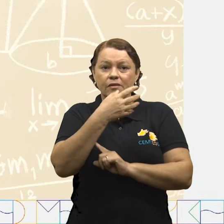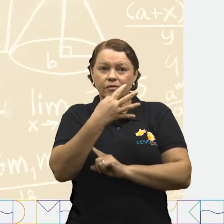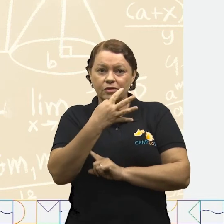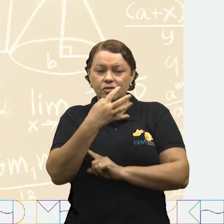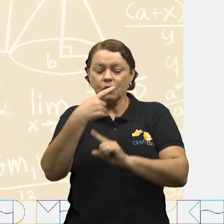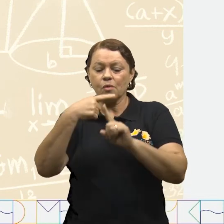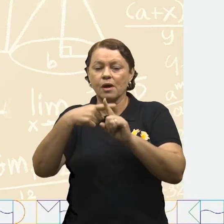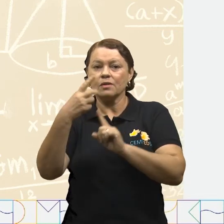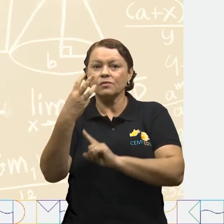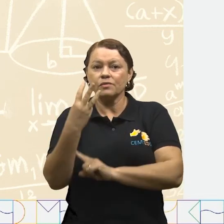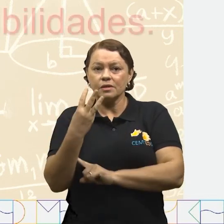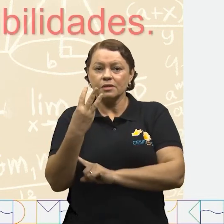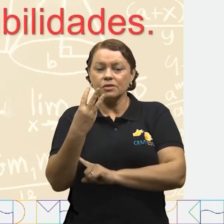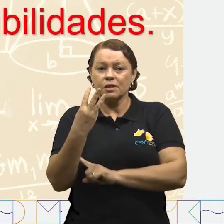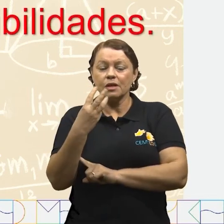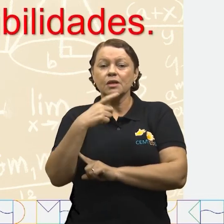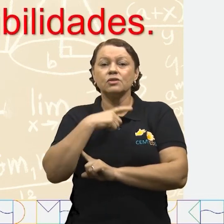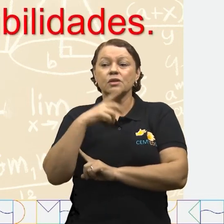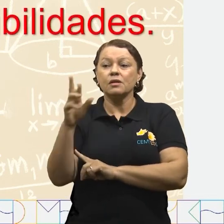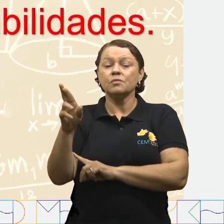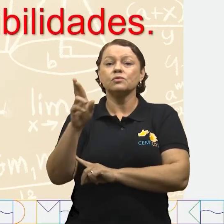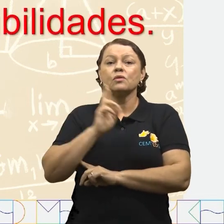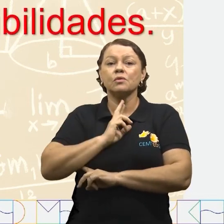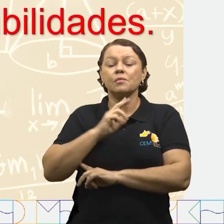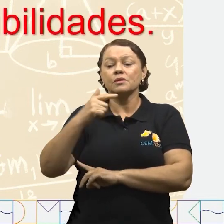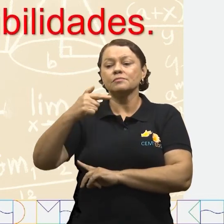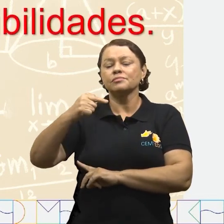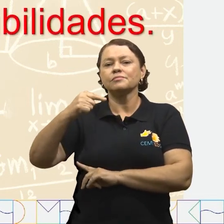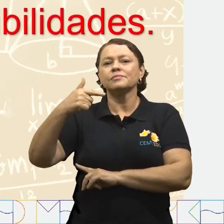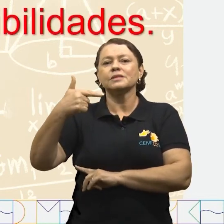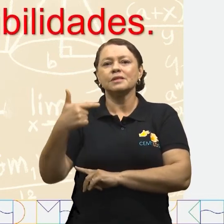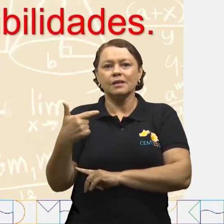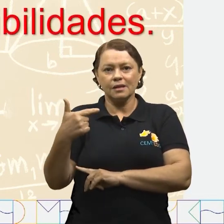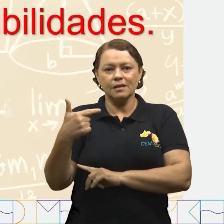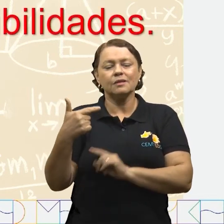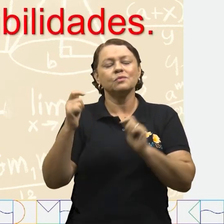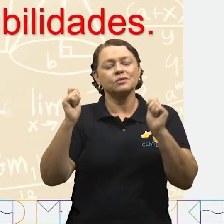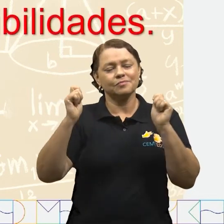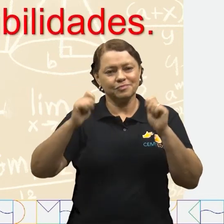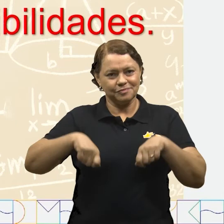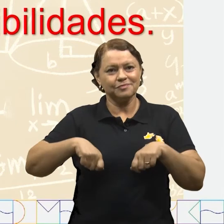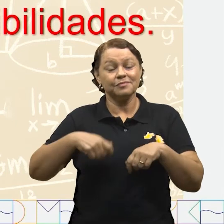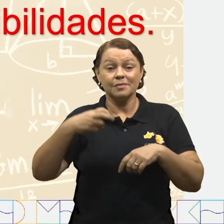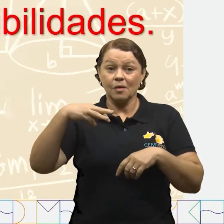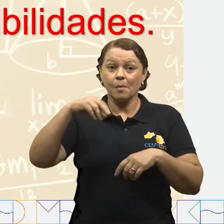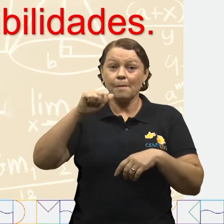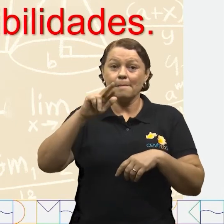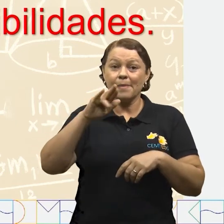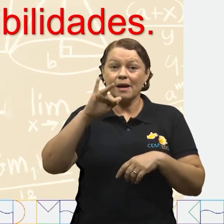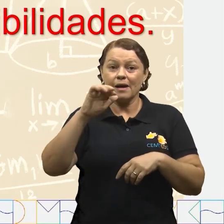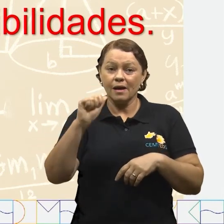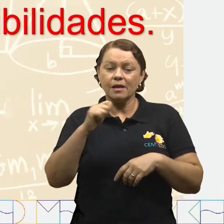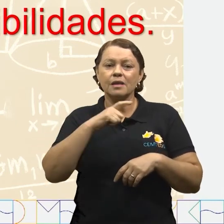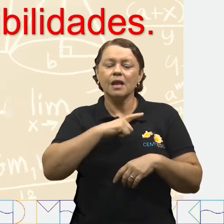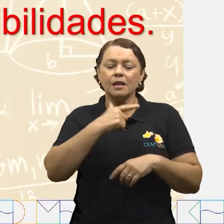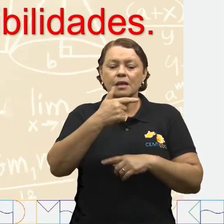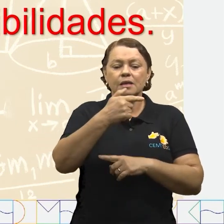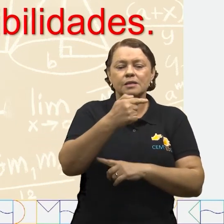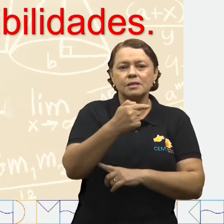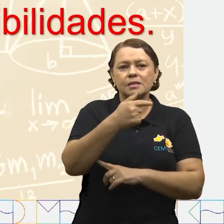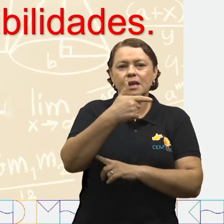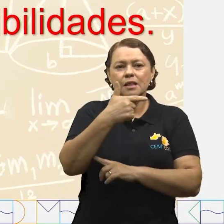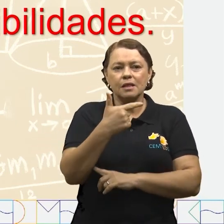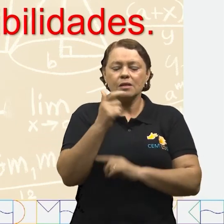24:24 vezes três temos como resultado os 72 e Maria tem